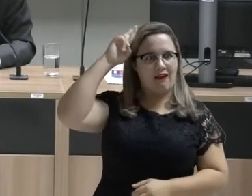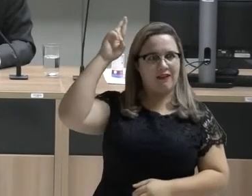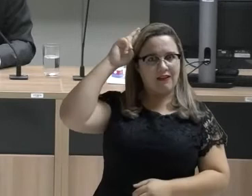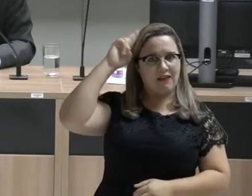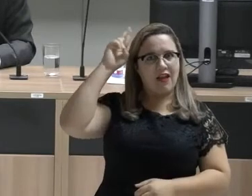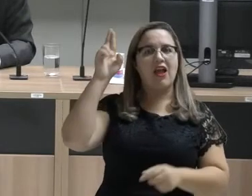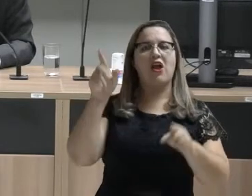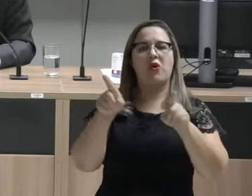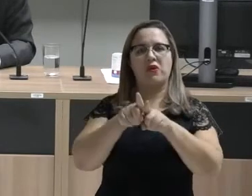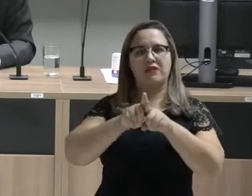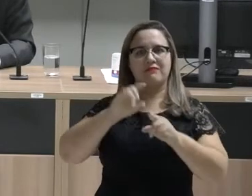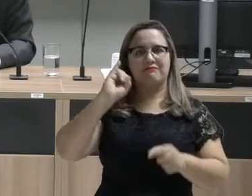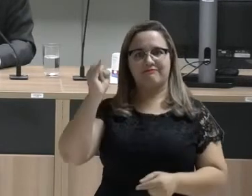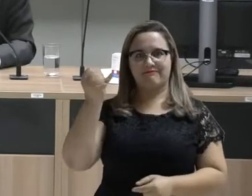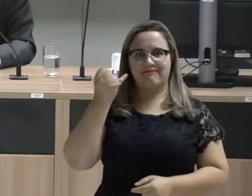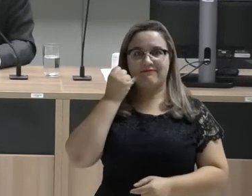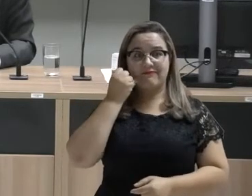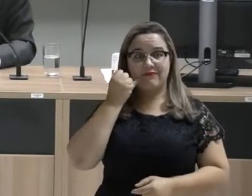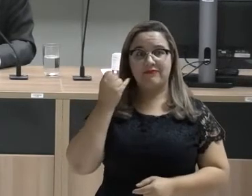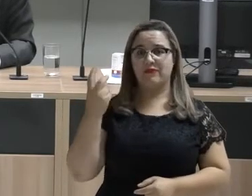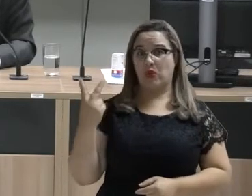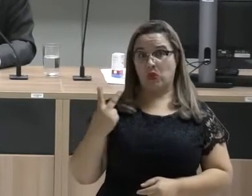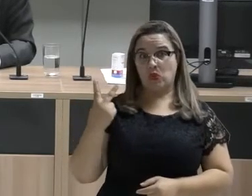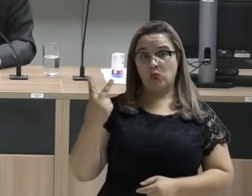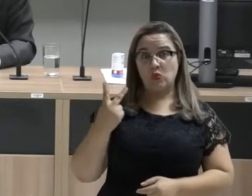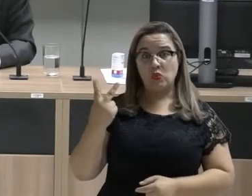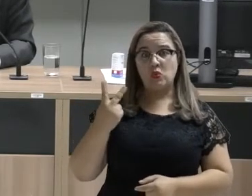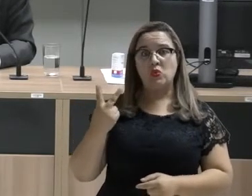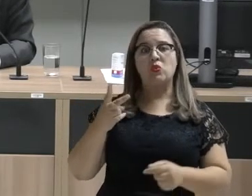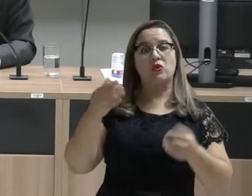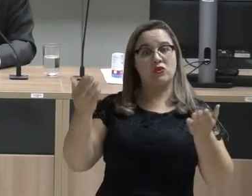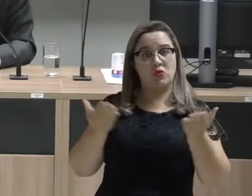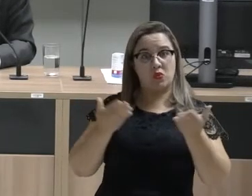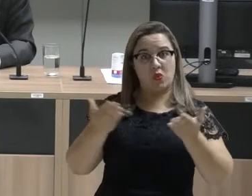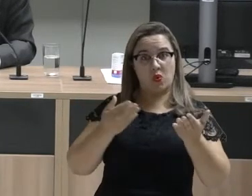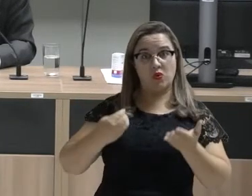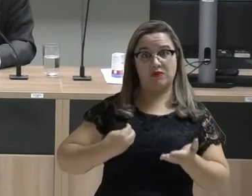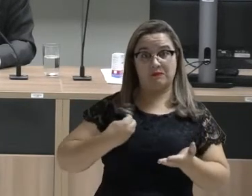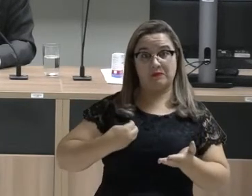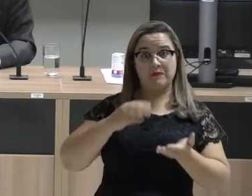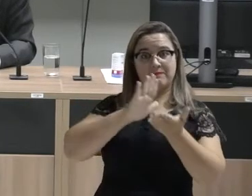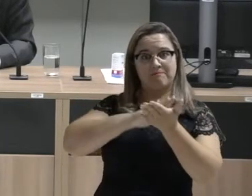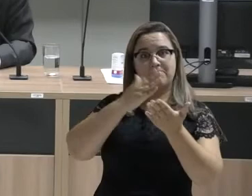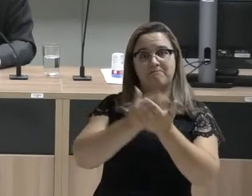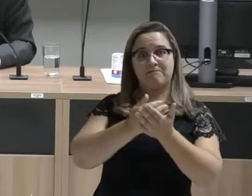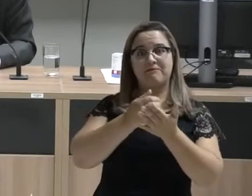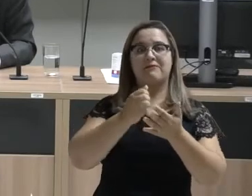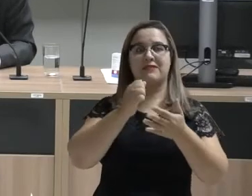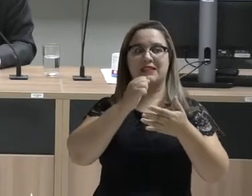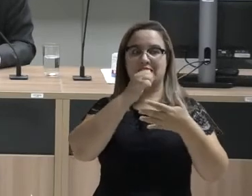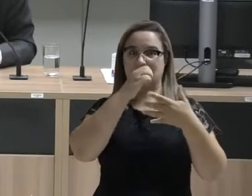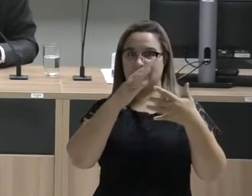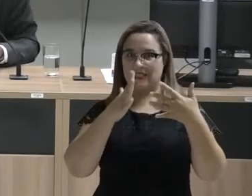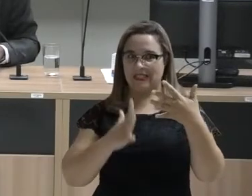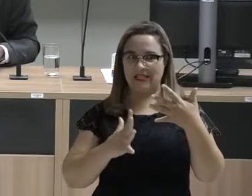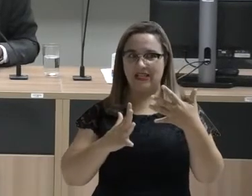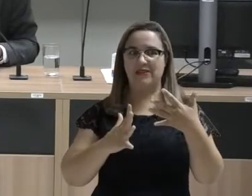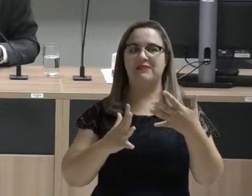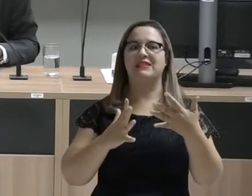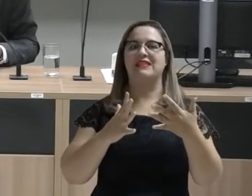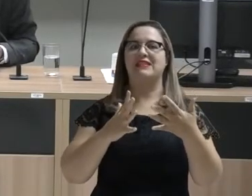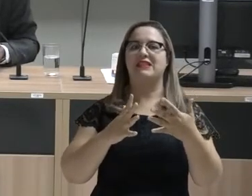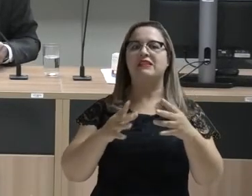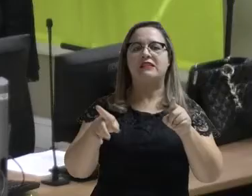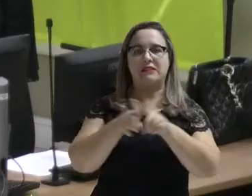Santos de Assis de Souza, que estão aqui hoje como tradutoras de Braille para a nossa sessão, está sendo transmitida também